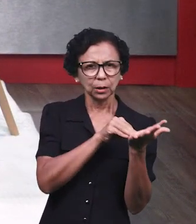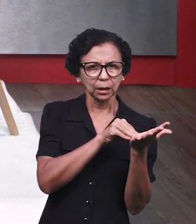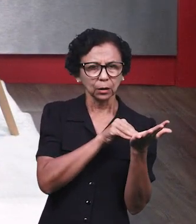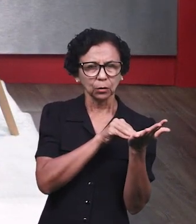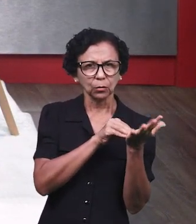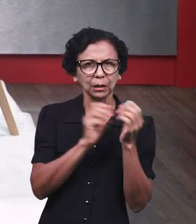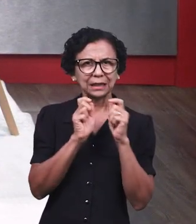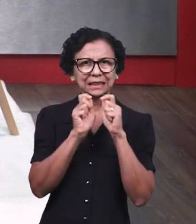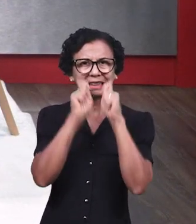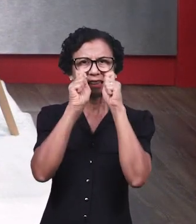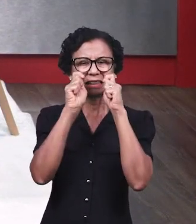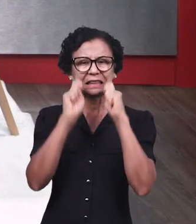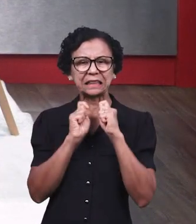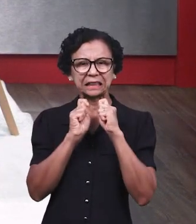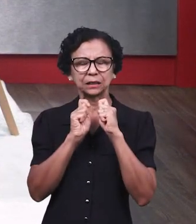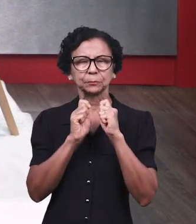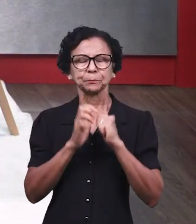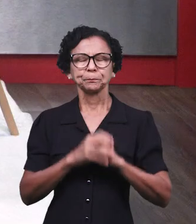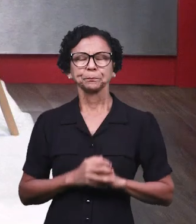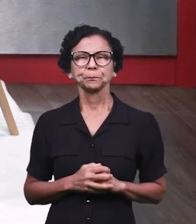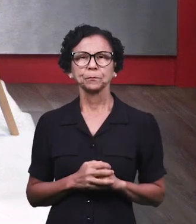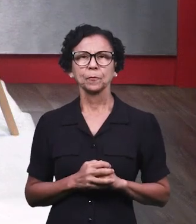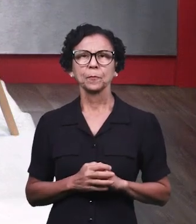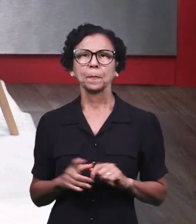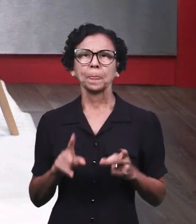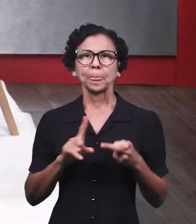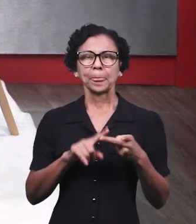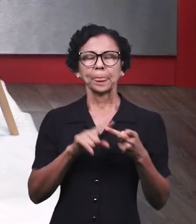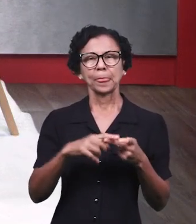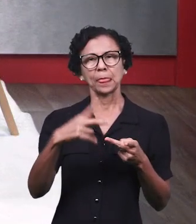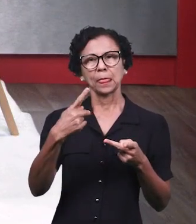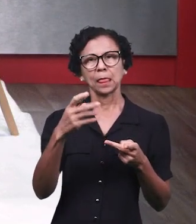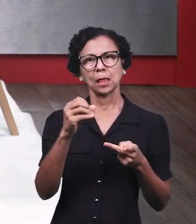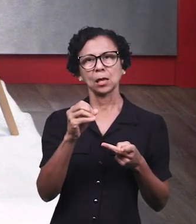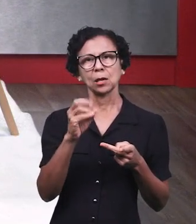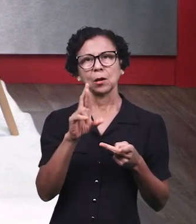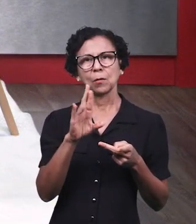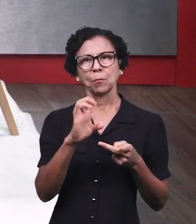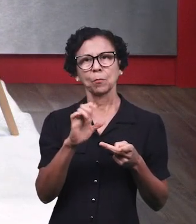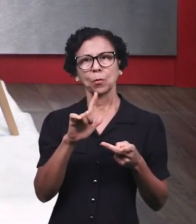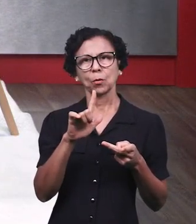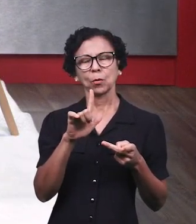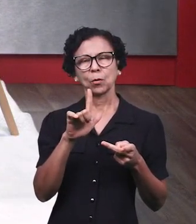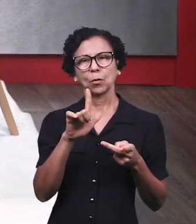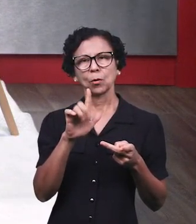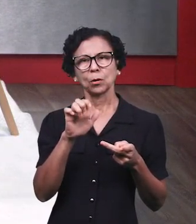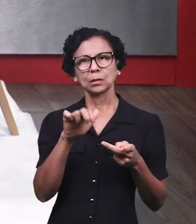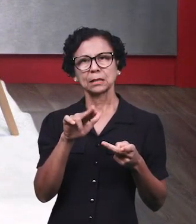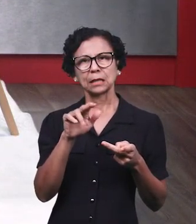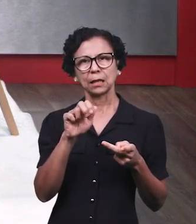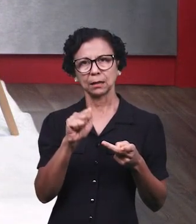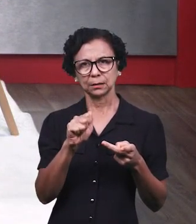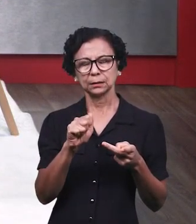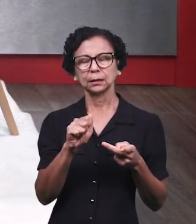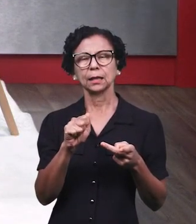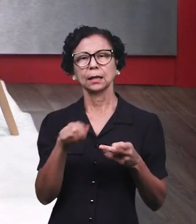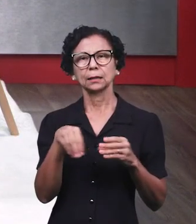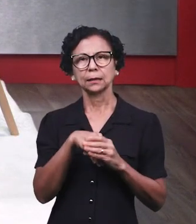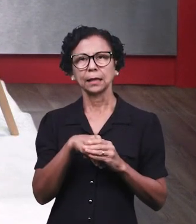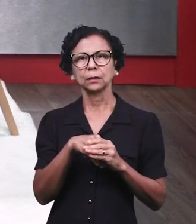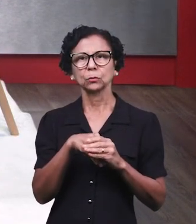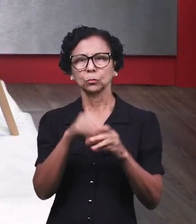paciente. Já as facetas de porcelana, elas são feitas em laboratório. Sim. Então, é feito todo esse procedimento